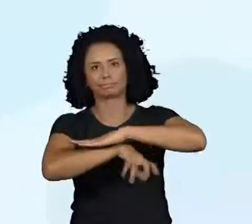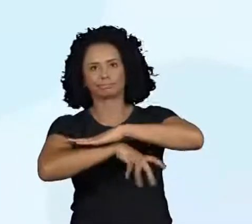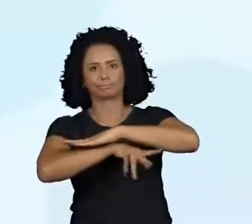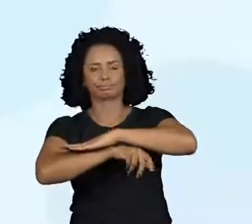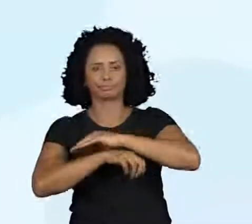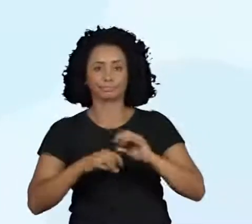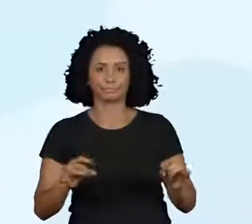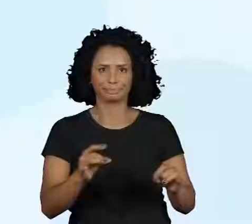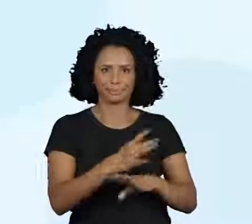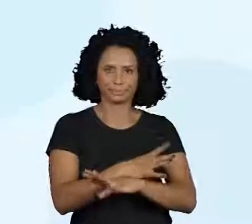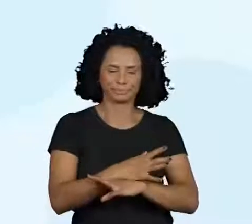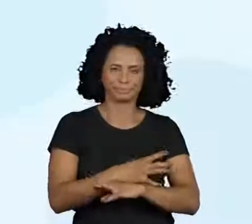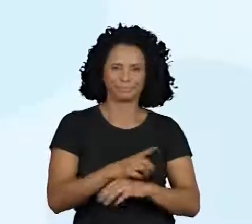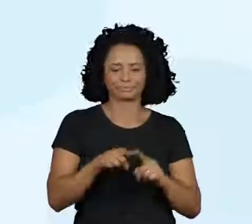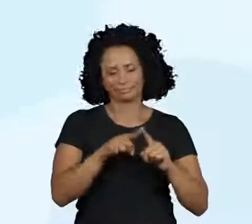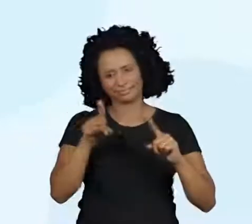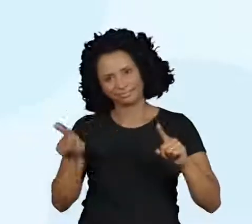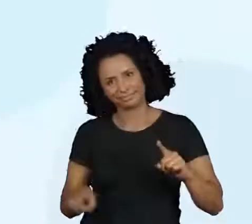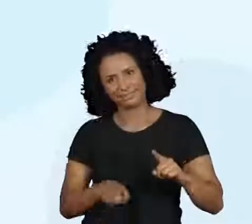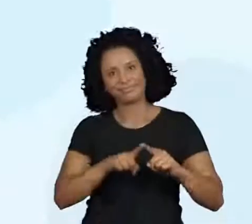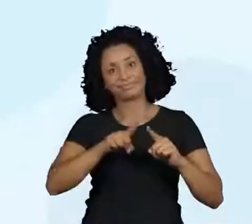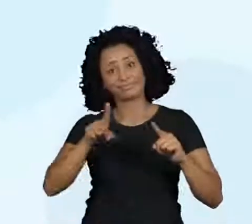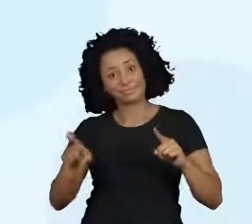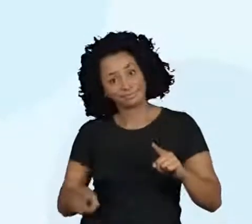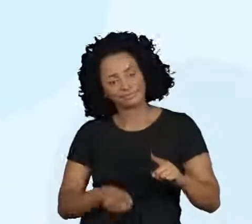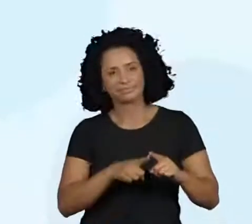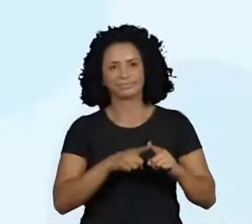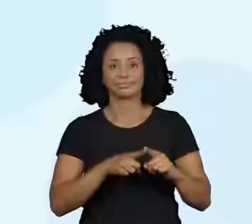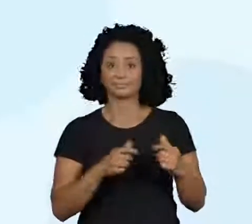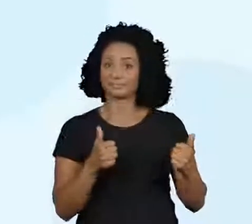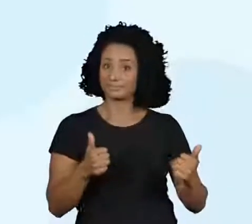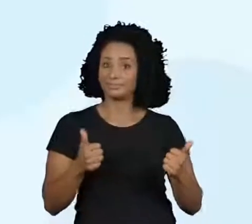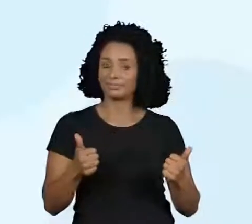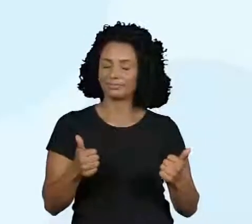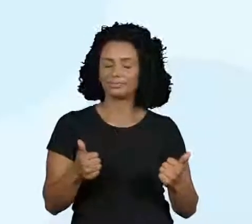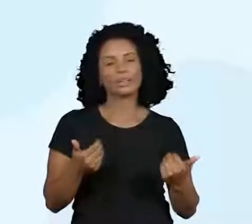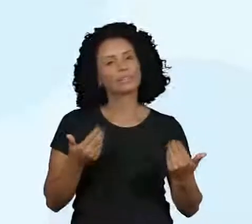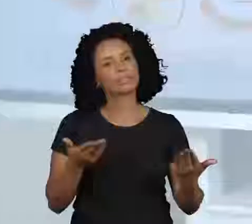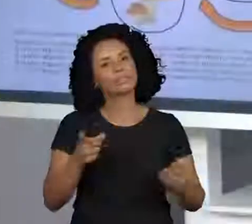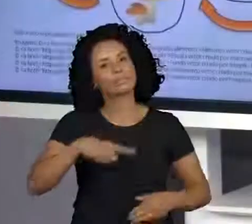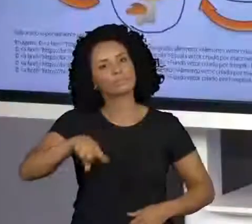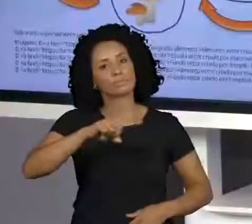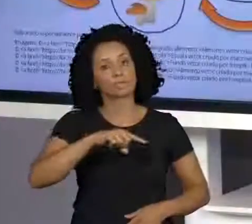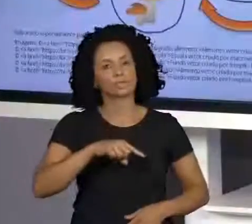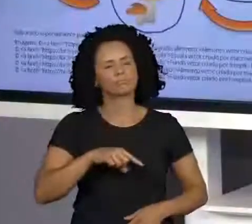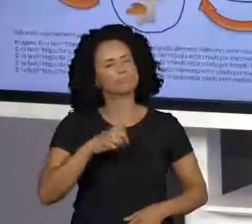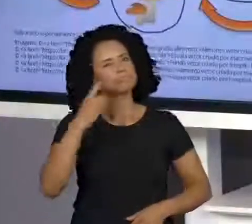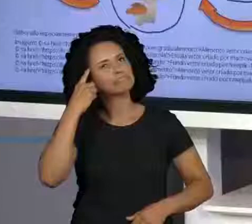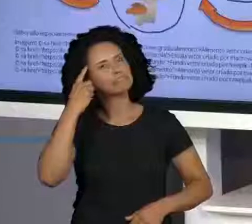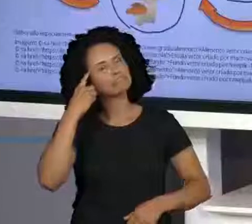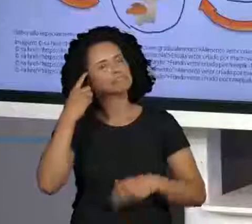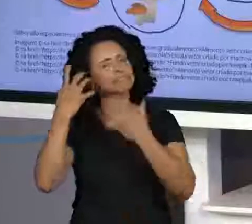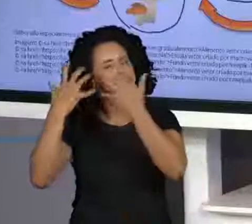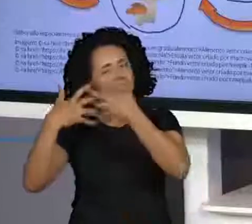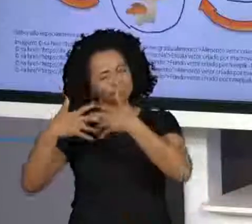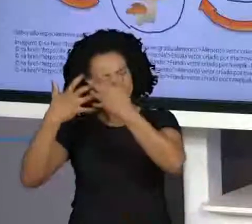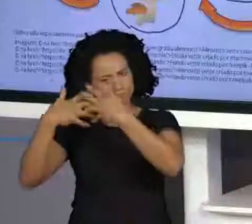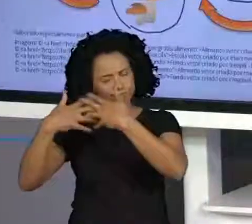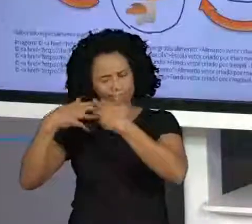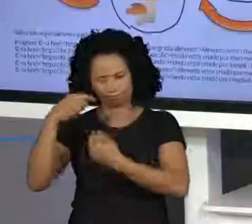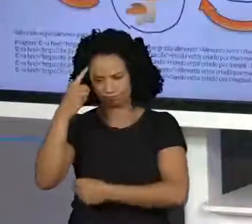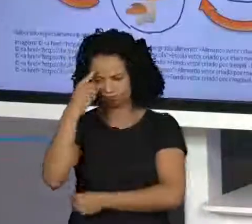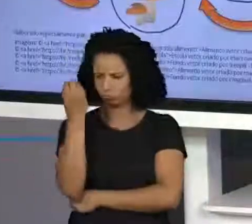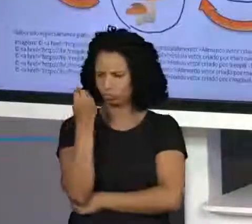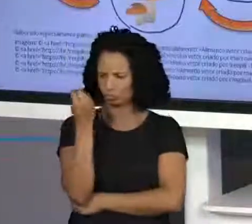sem fim, tá bom? E aí, vou deixar aí para vocês irem pensando